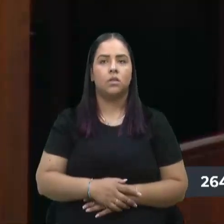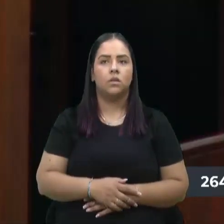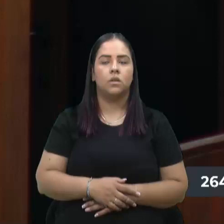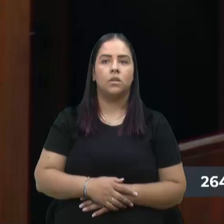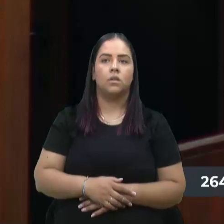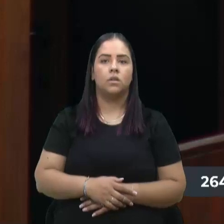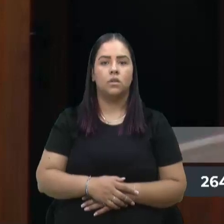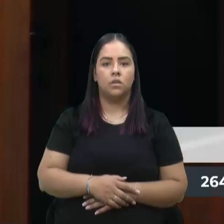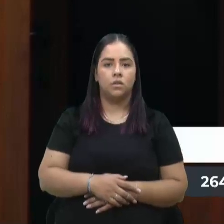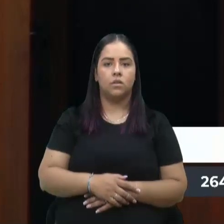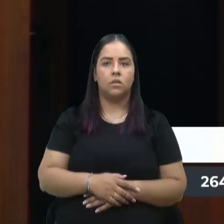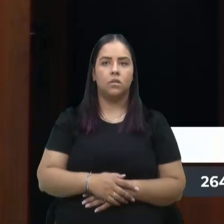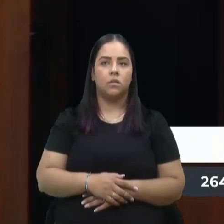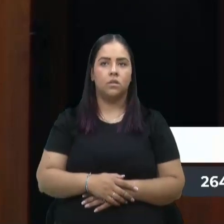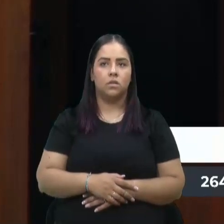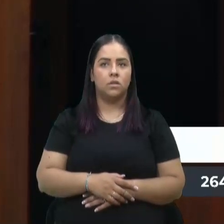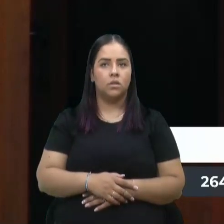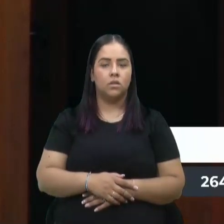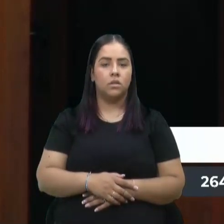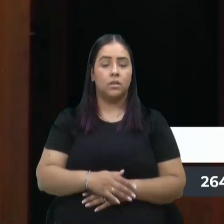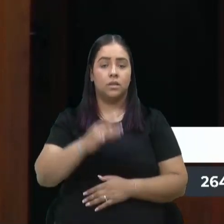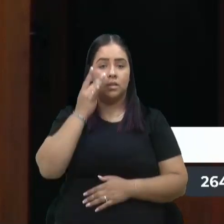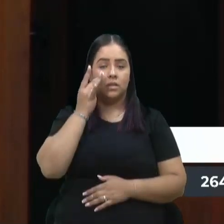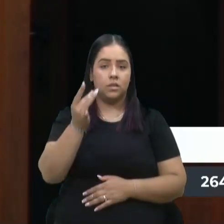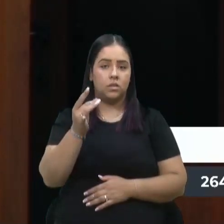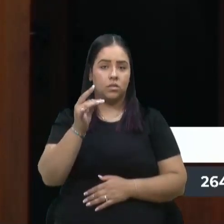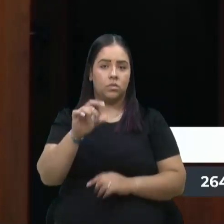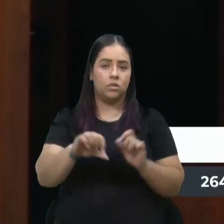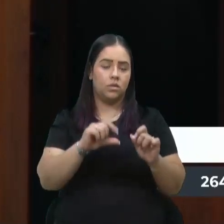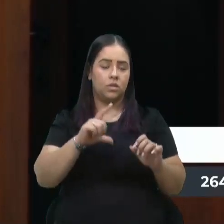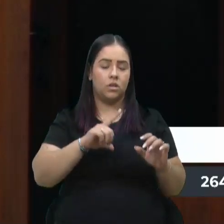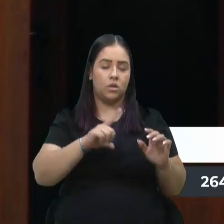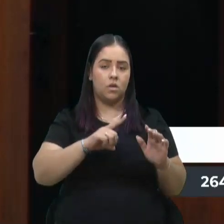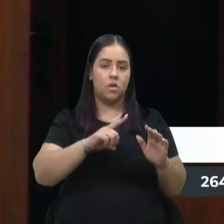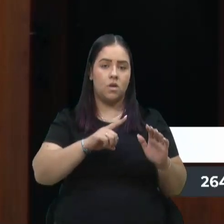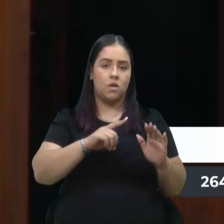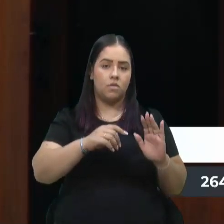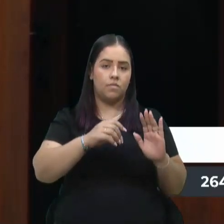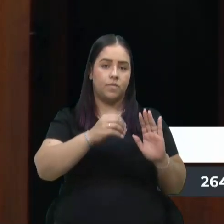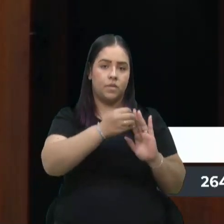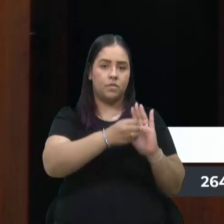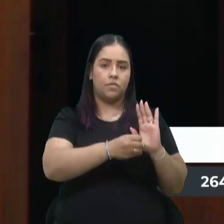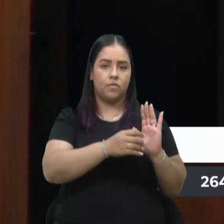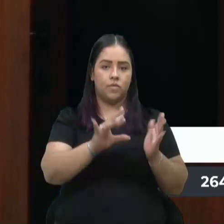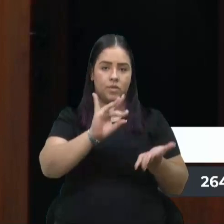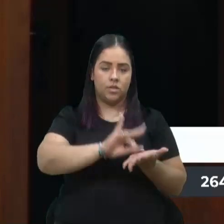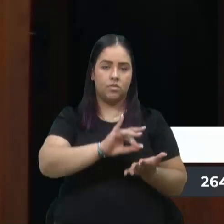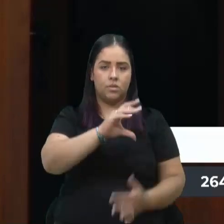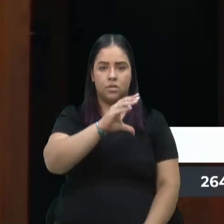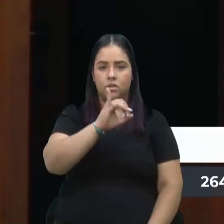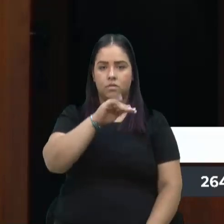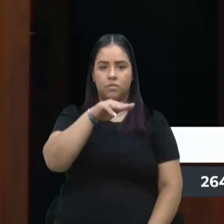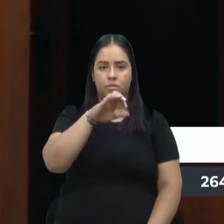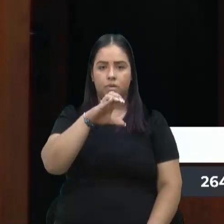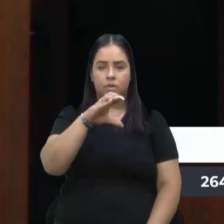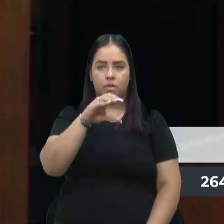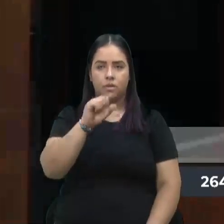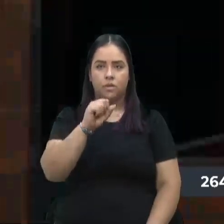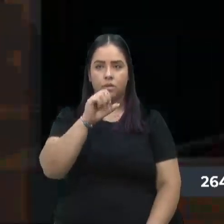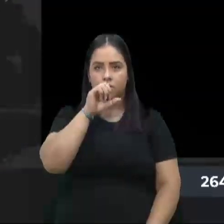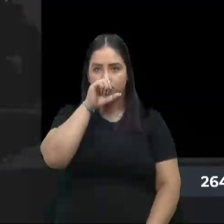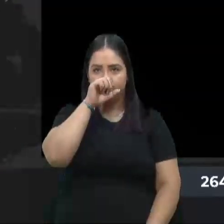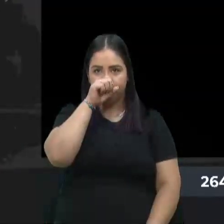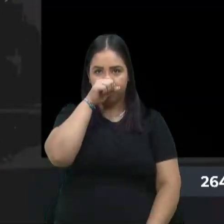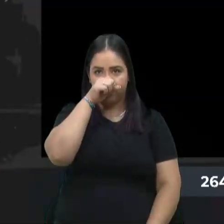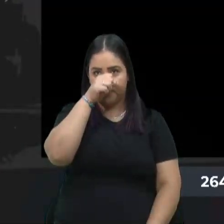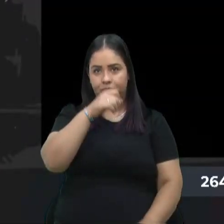Me chamou a atenção a nota oficial do CIMEX. O CIMEX lançou uma nota